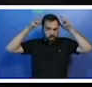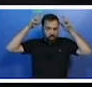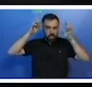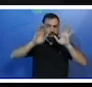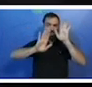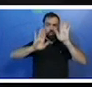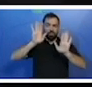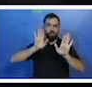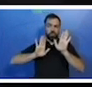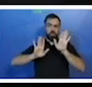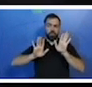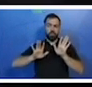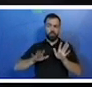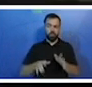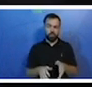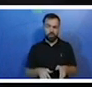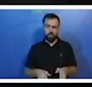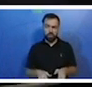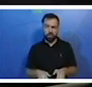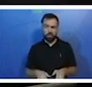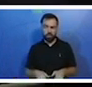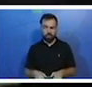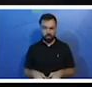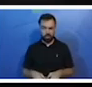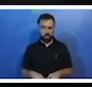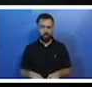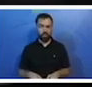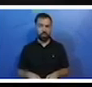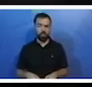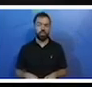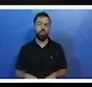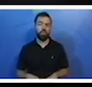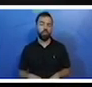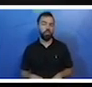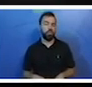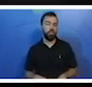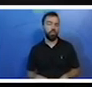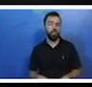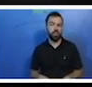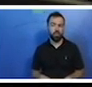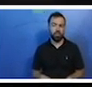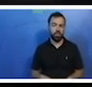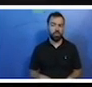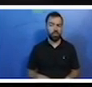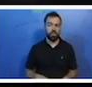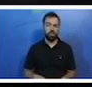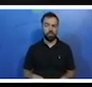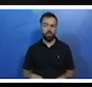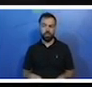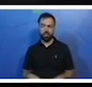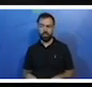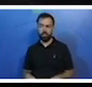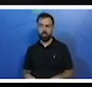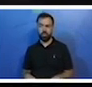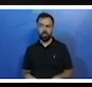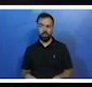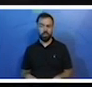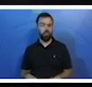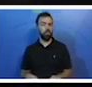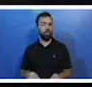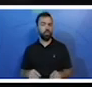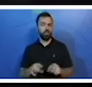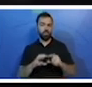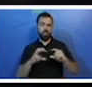ter um capacete, legal. Se não tiver, isso não impede a prática do ciclismo, você pode fazer sem o capacete também. A sinalização da bicicleta com faixas